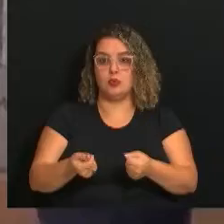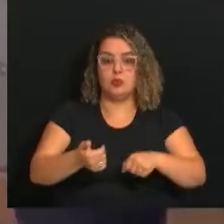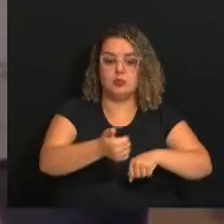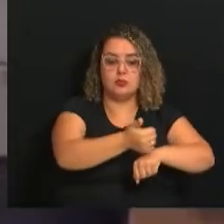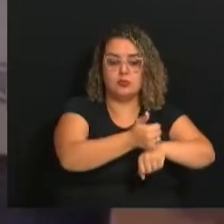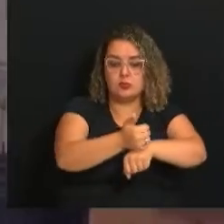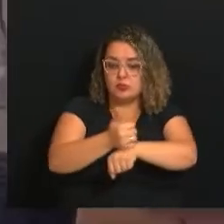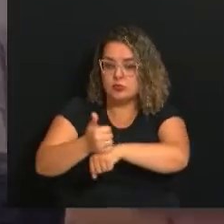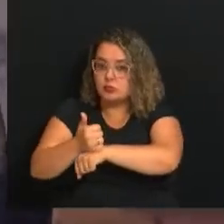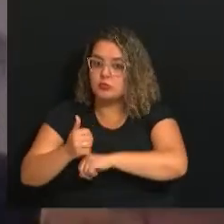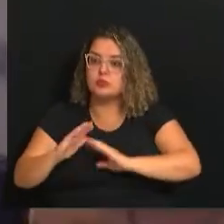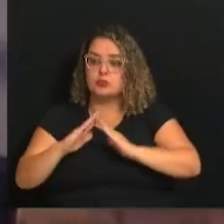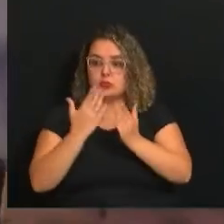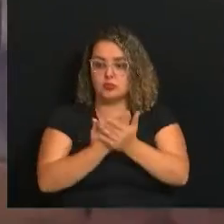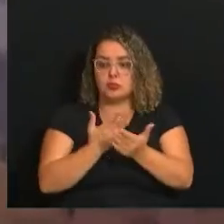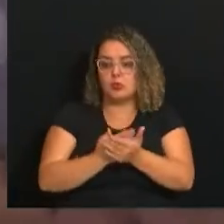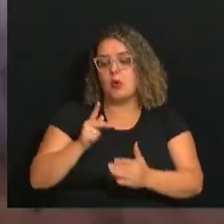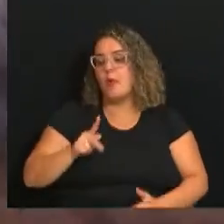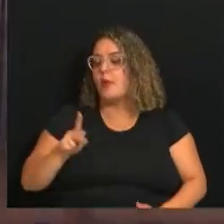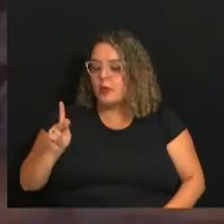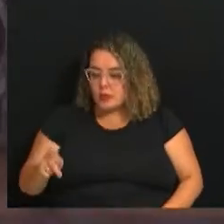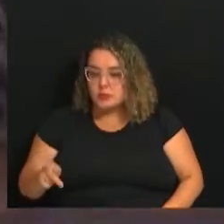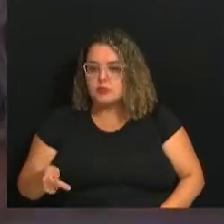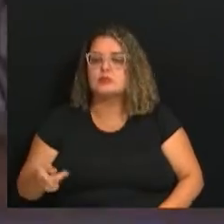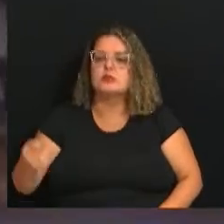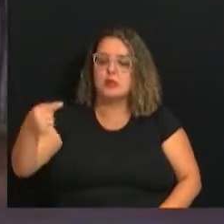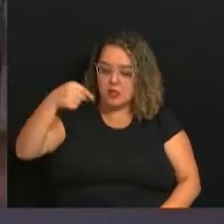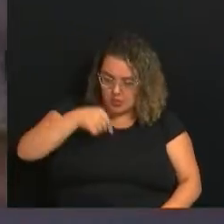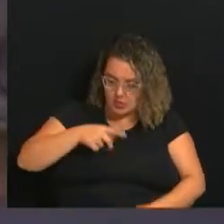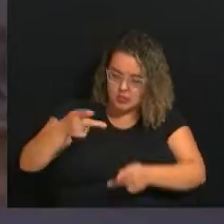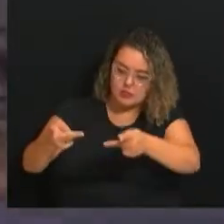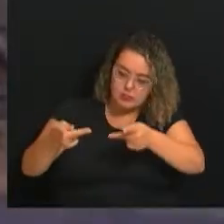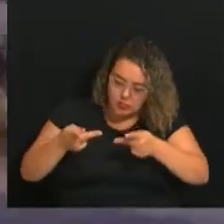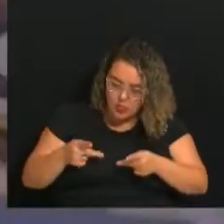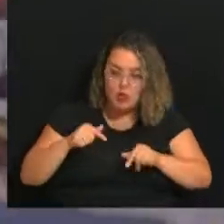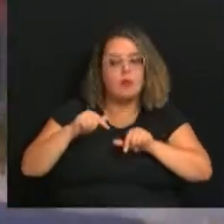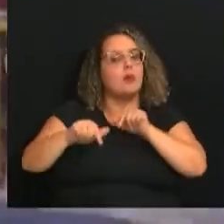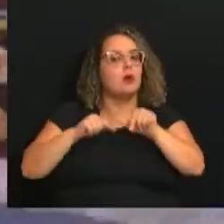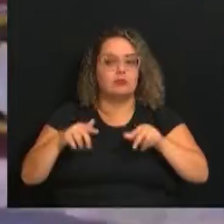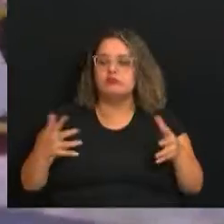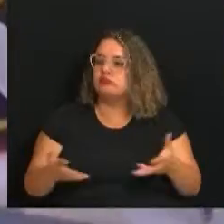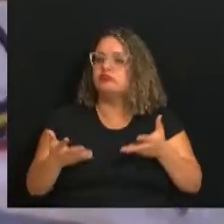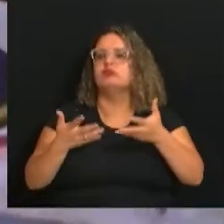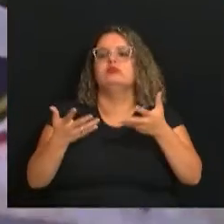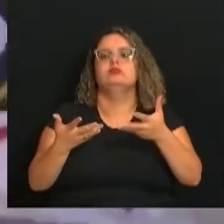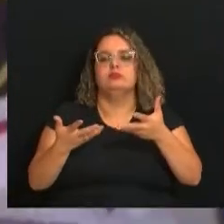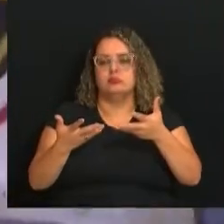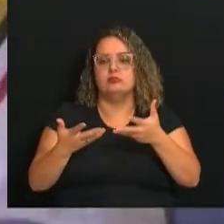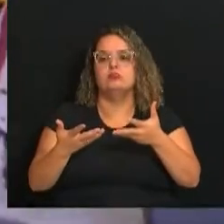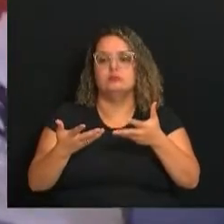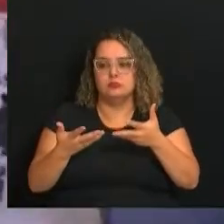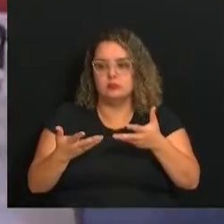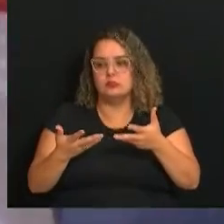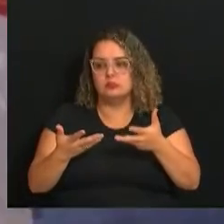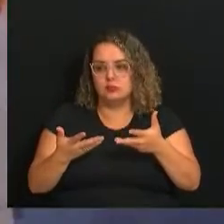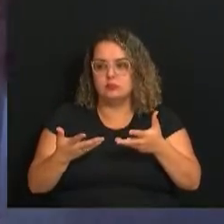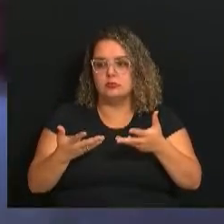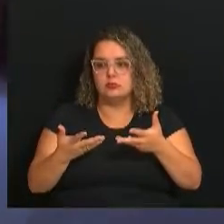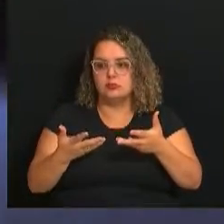escolas, bastante interessante, não é? Muitos professores assistem a gente e tudo mais. Quem tiver interesse, não é?